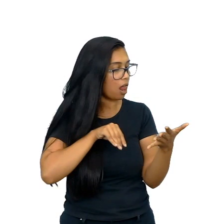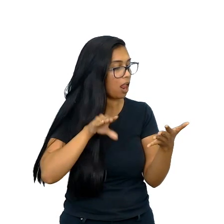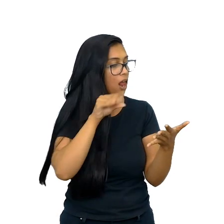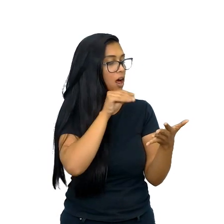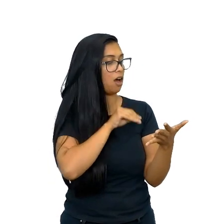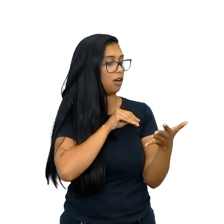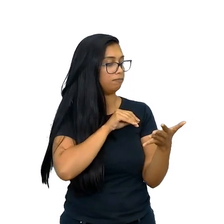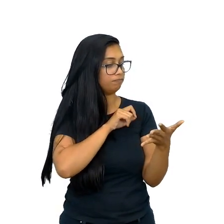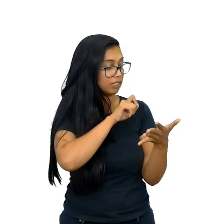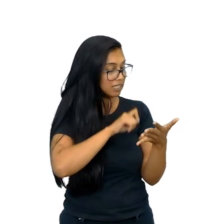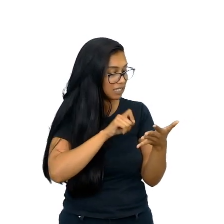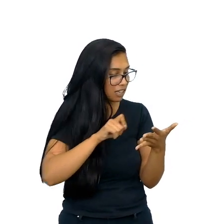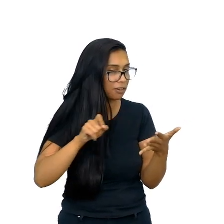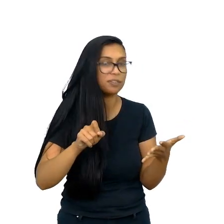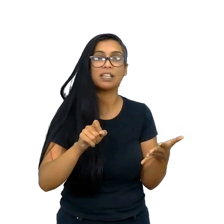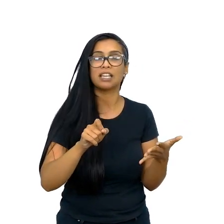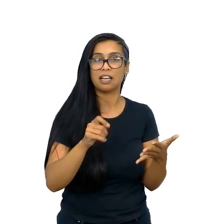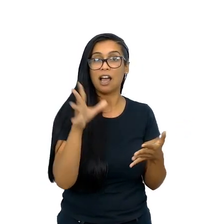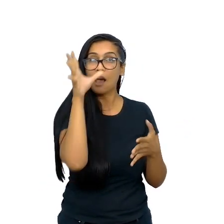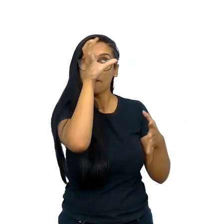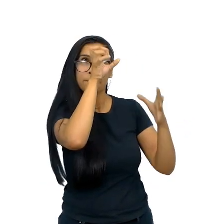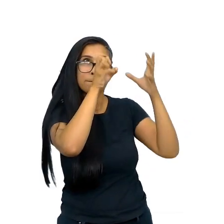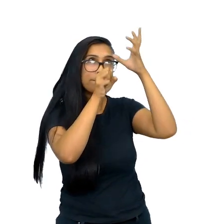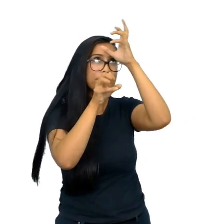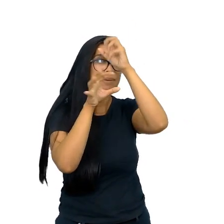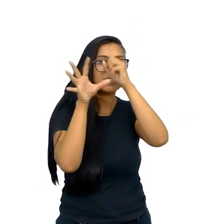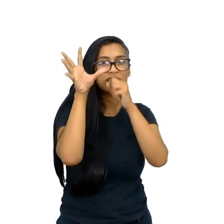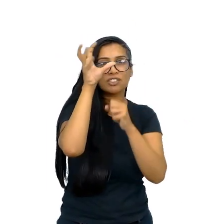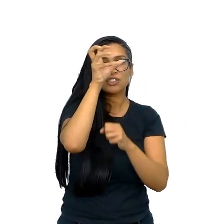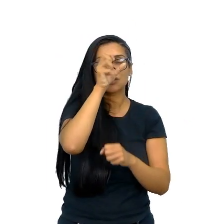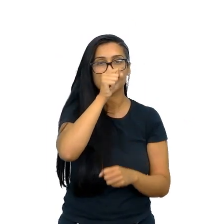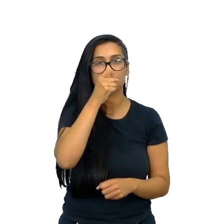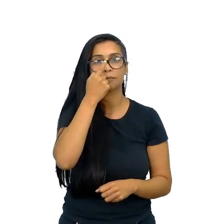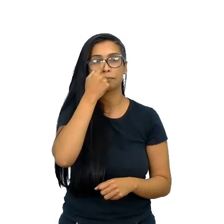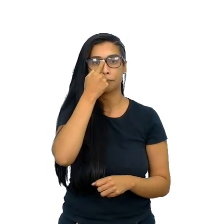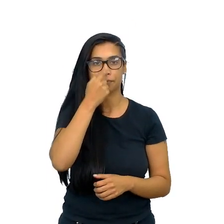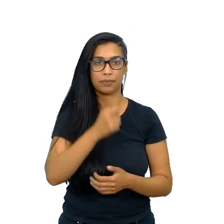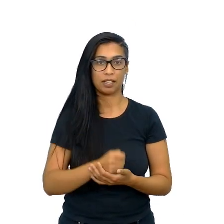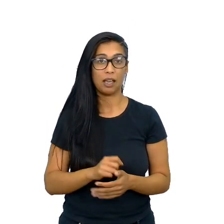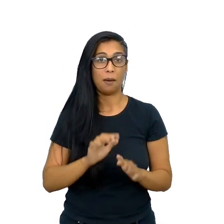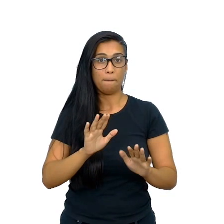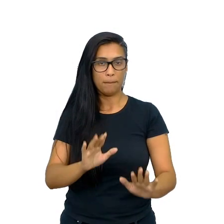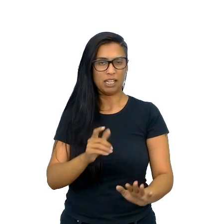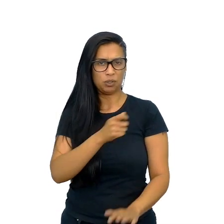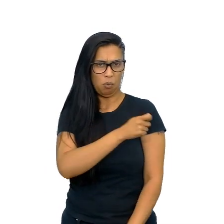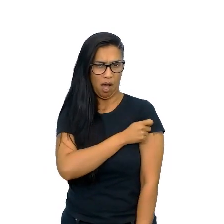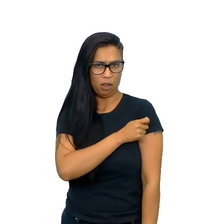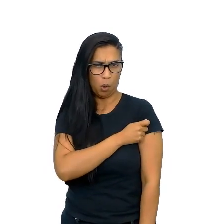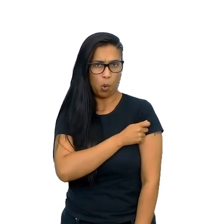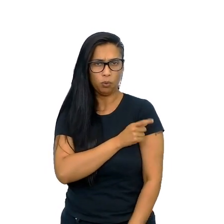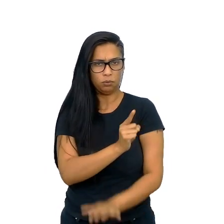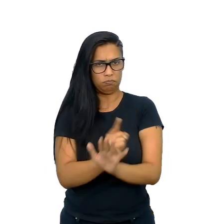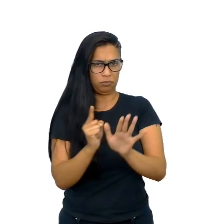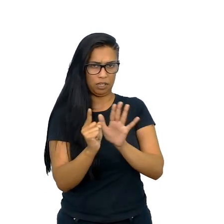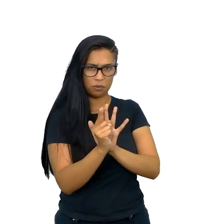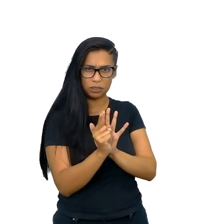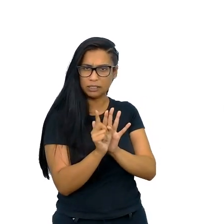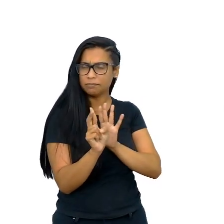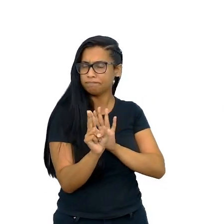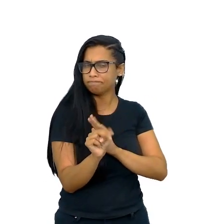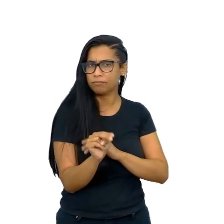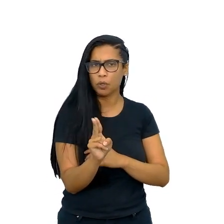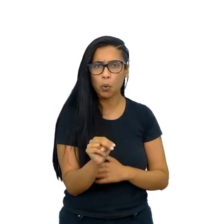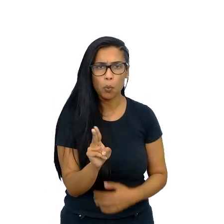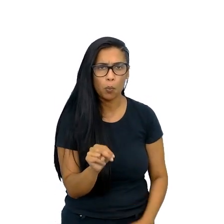Não se pensava ainda na questão do protagonismo do estudante, da oralidade em sala de